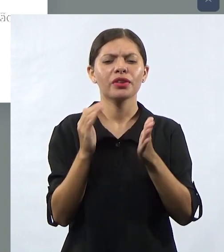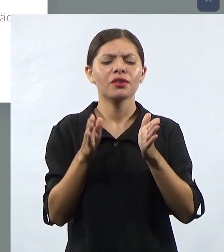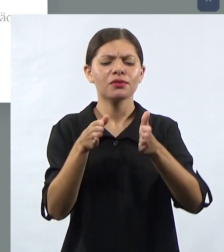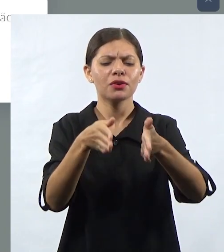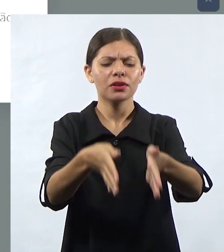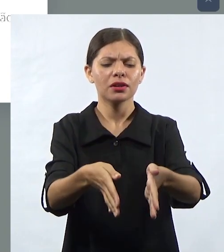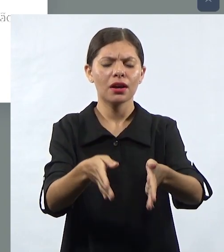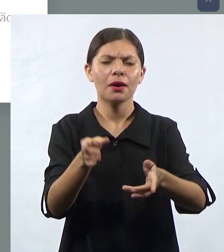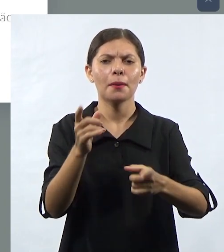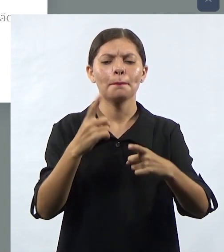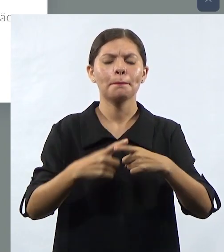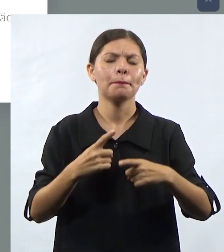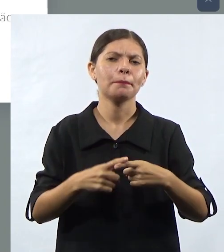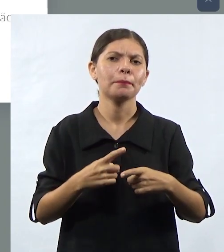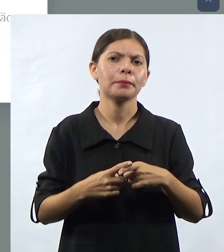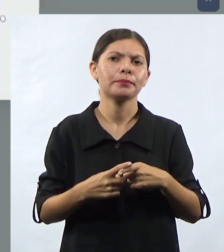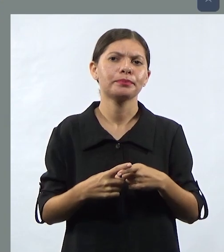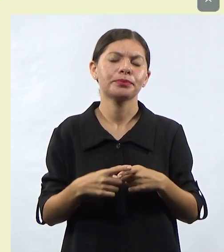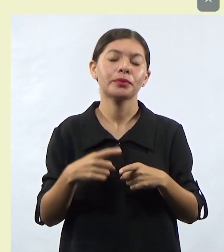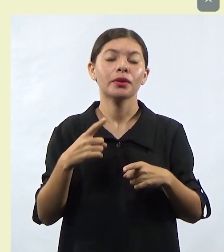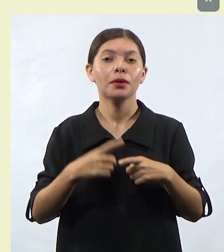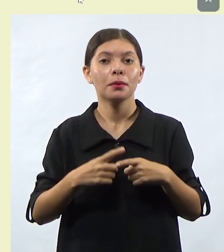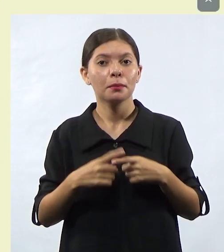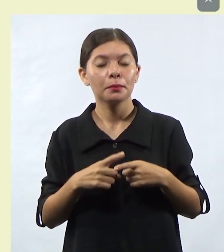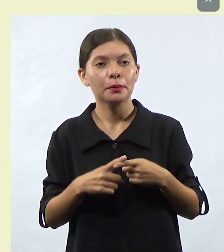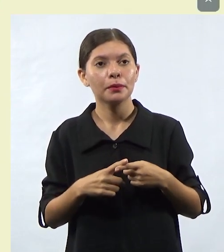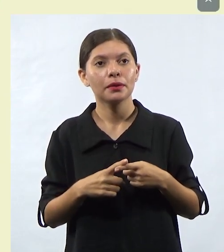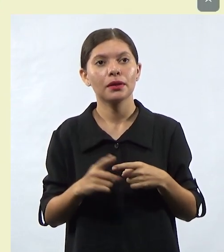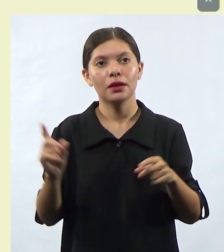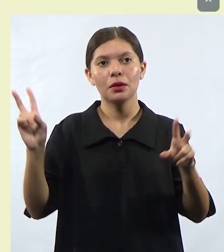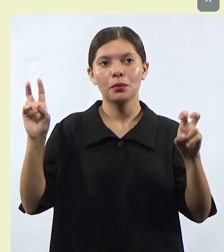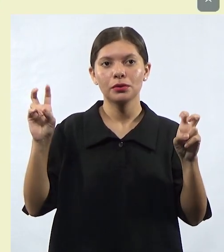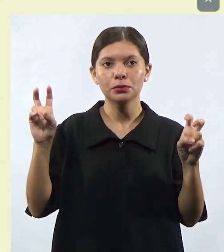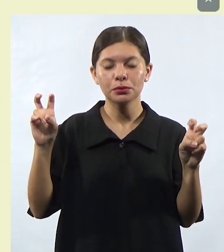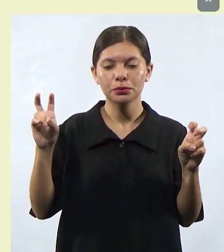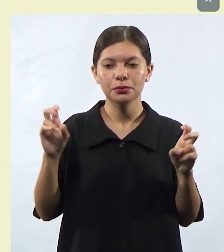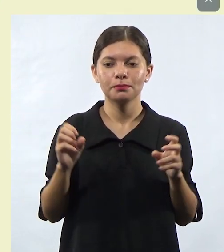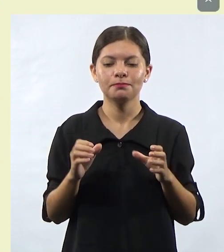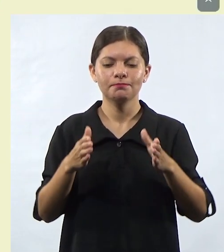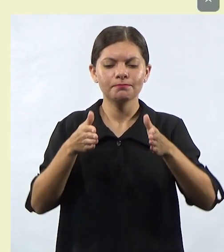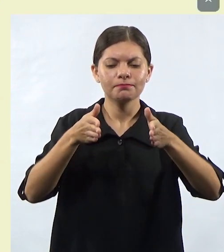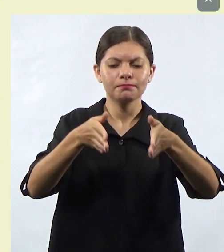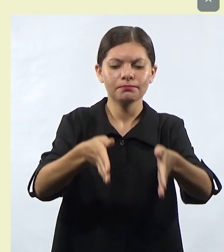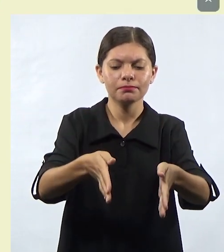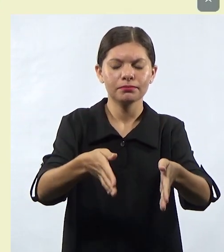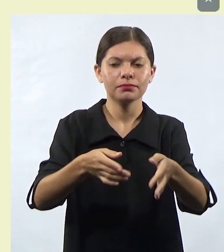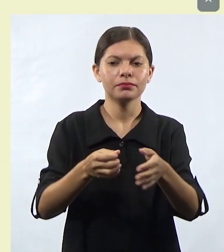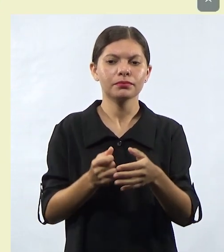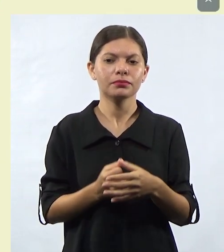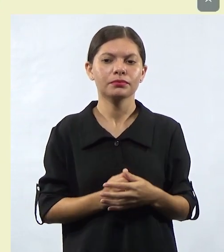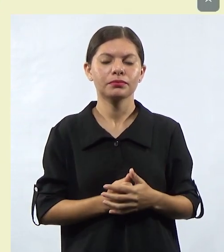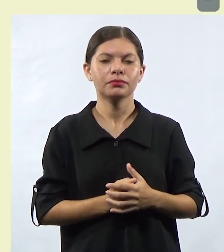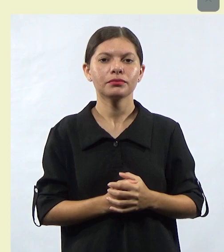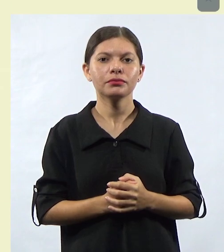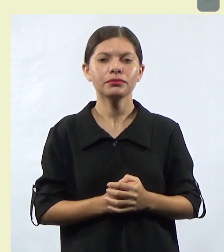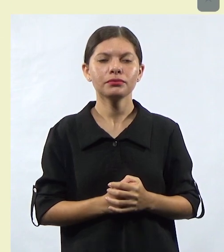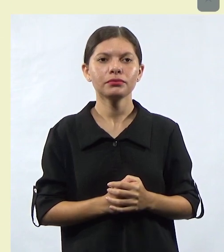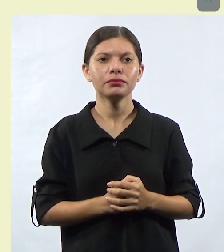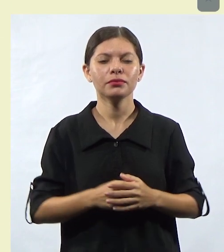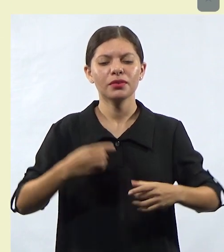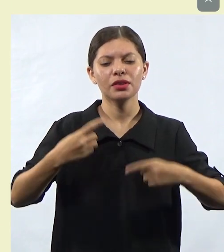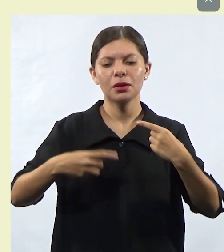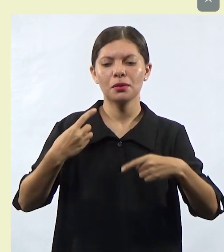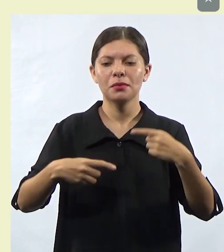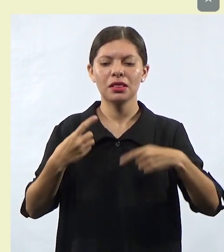Ele é focal porque é em cima de um determinado assunto específico. Então, a gente não vai